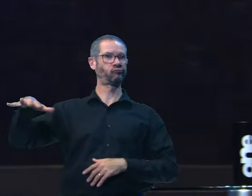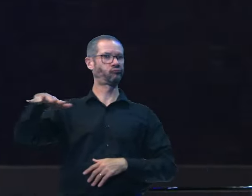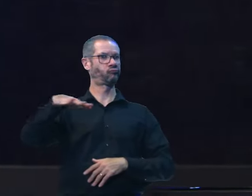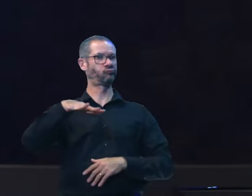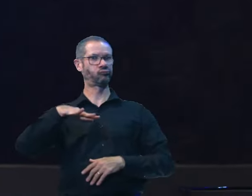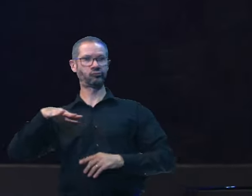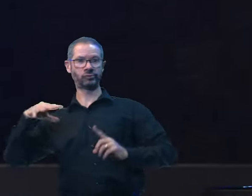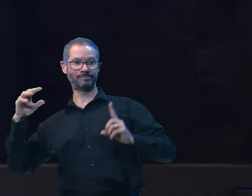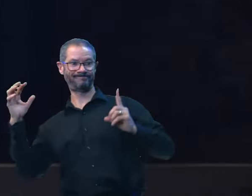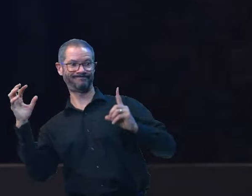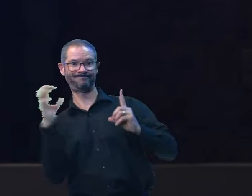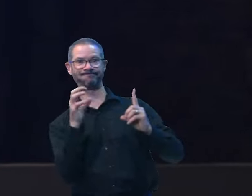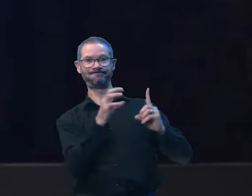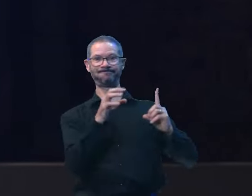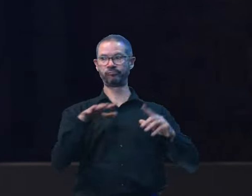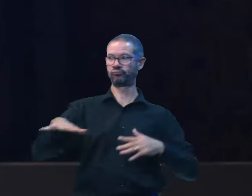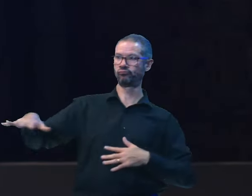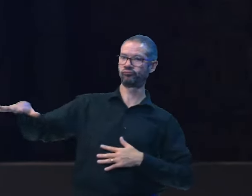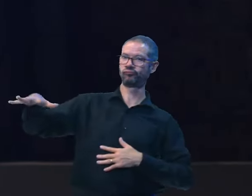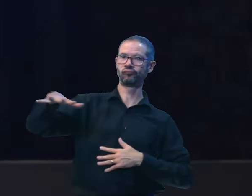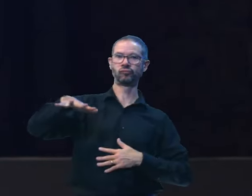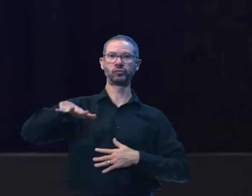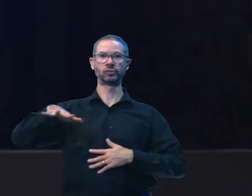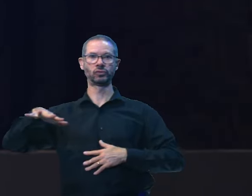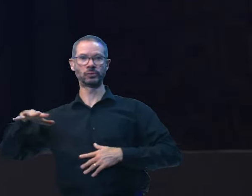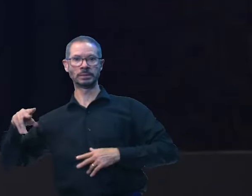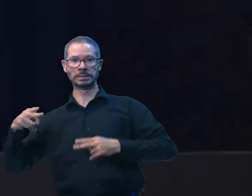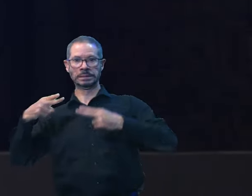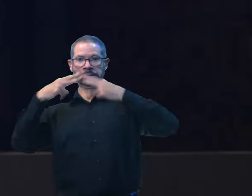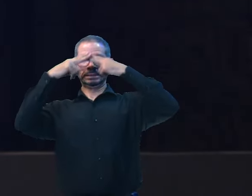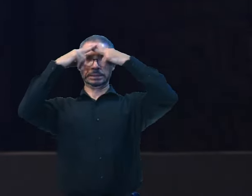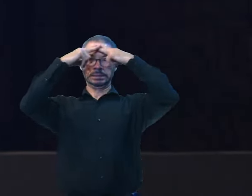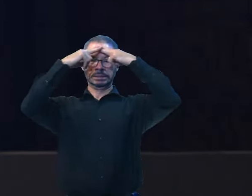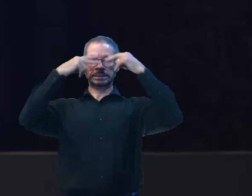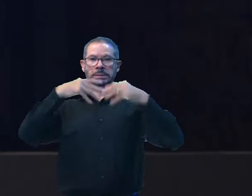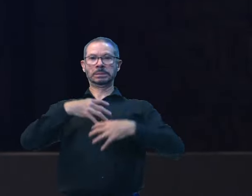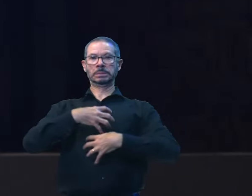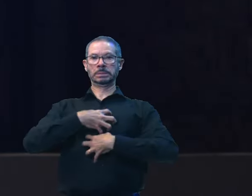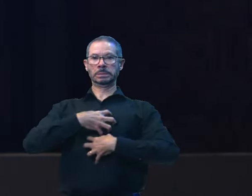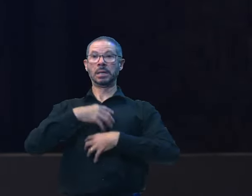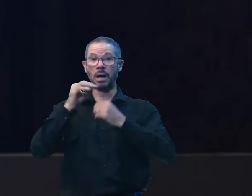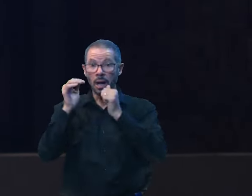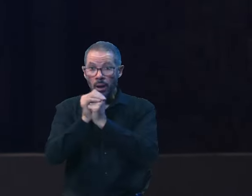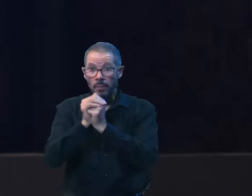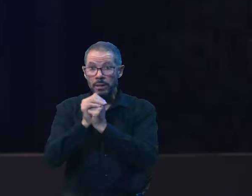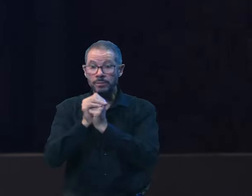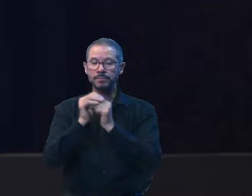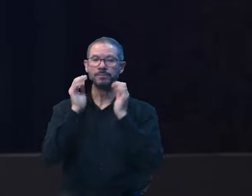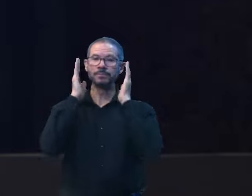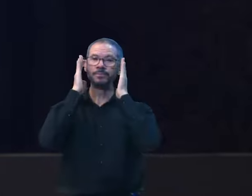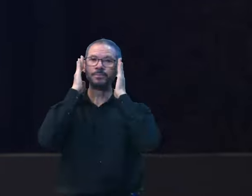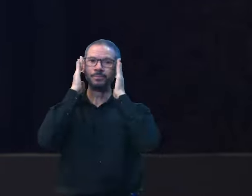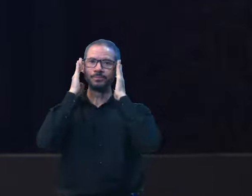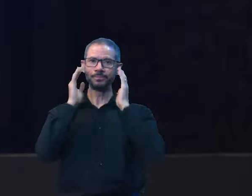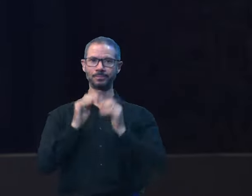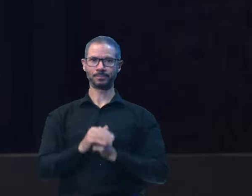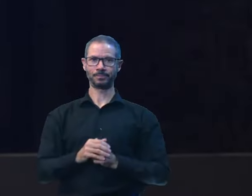Vão te machucar. Vão te ferir. Amém?